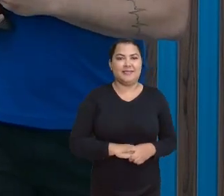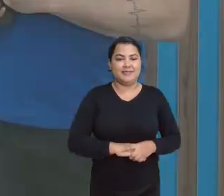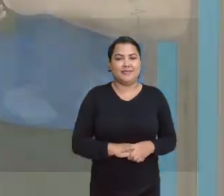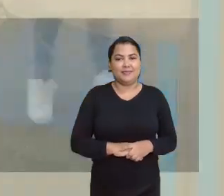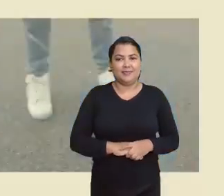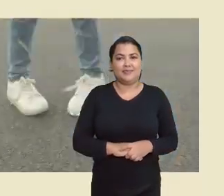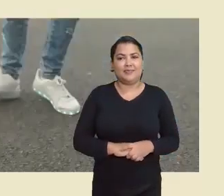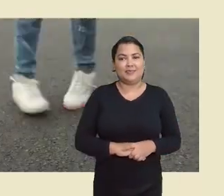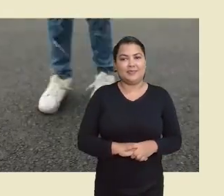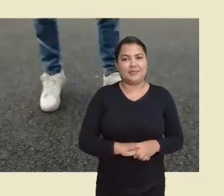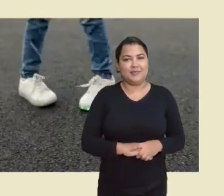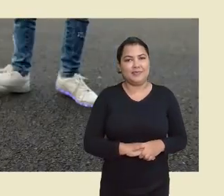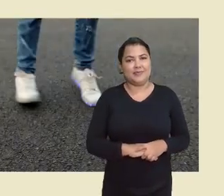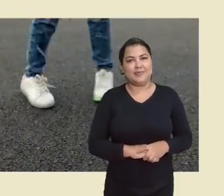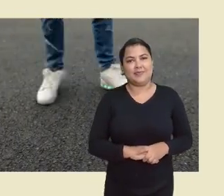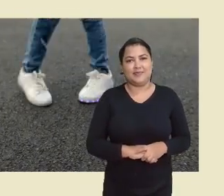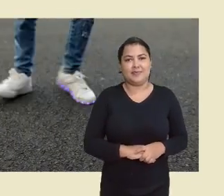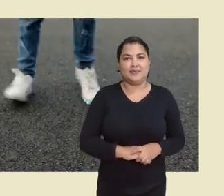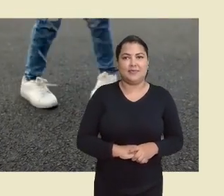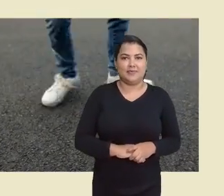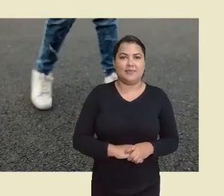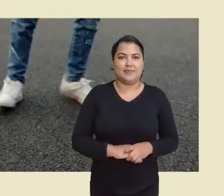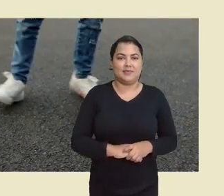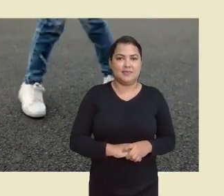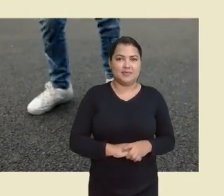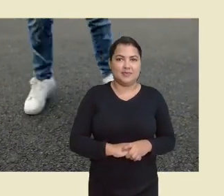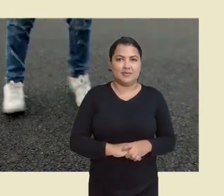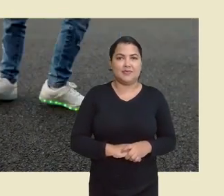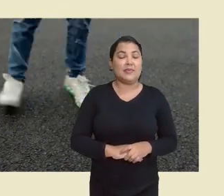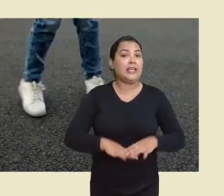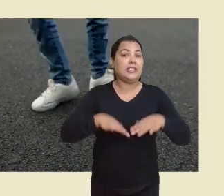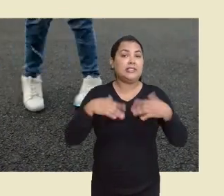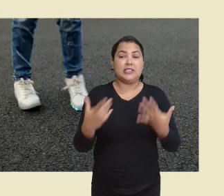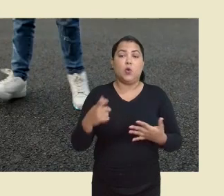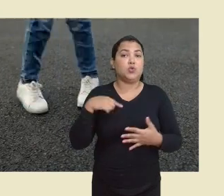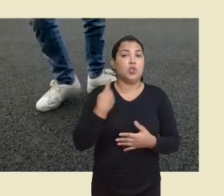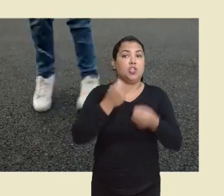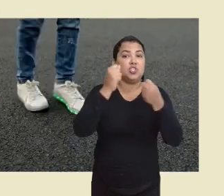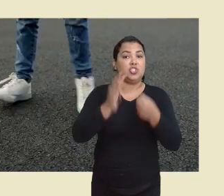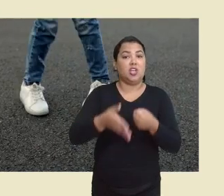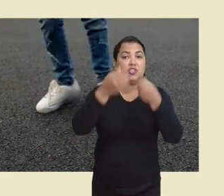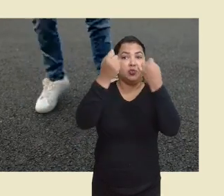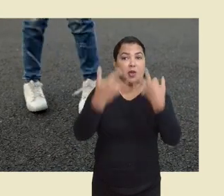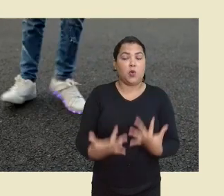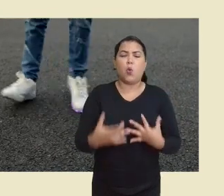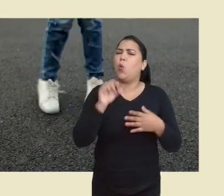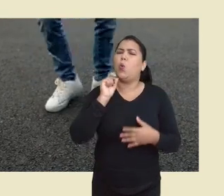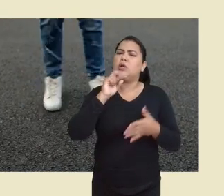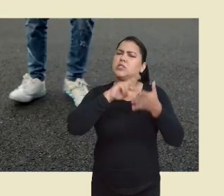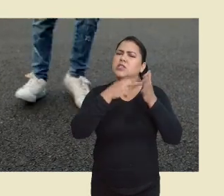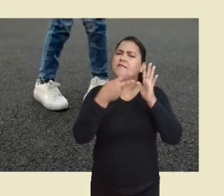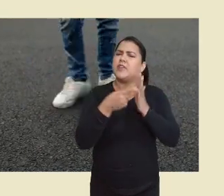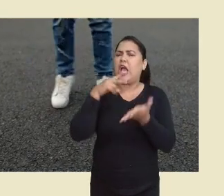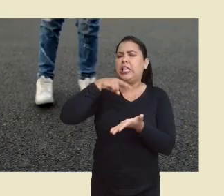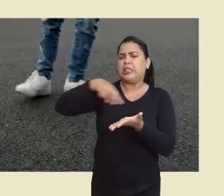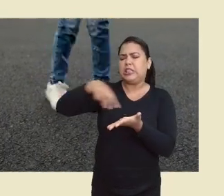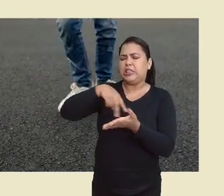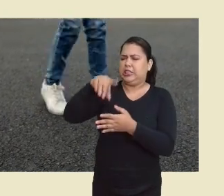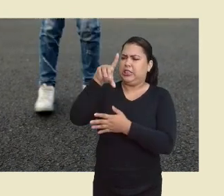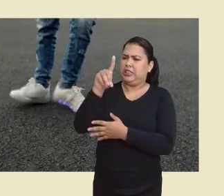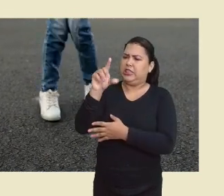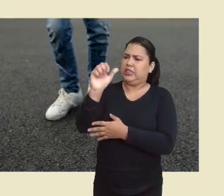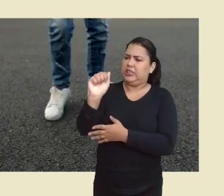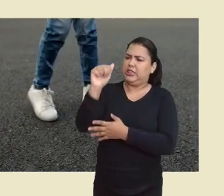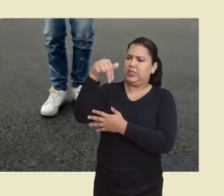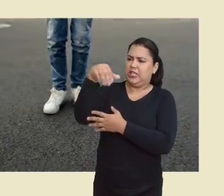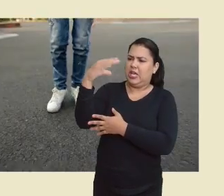E aí a gente chega, como a gente falou, né? Dança, o corpo em movimento por meio das expressões,